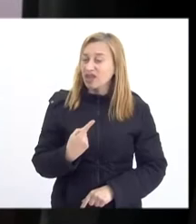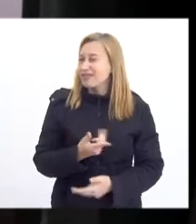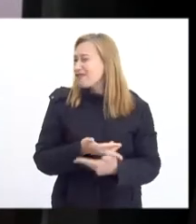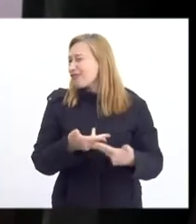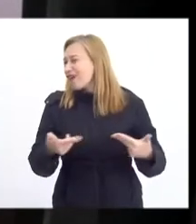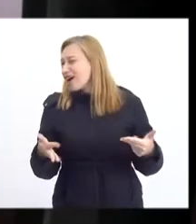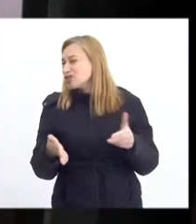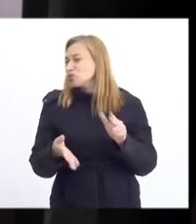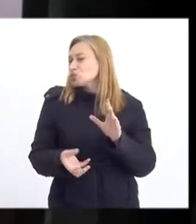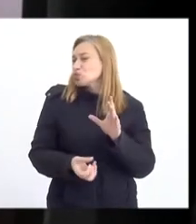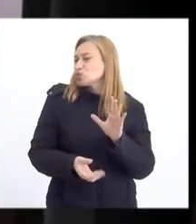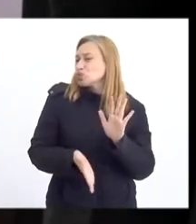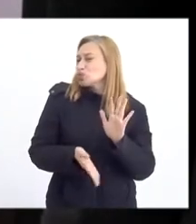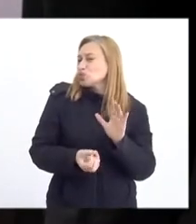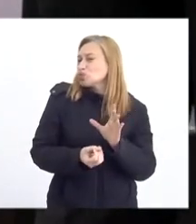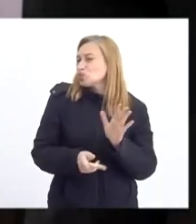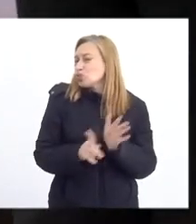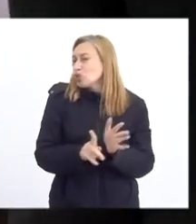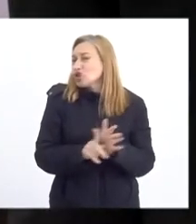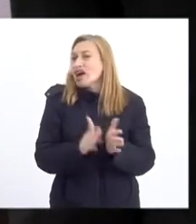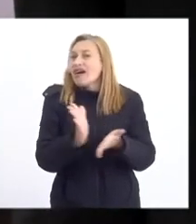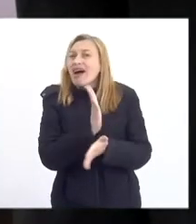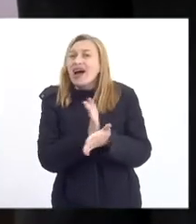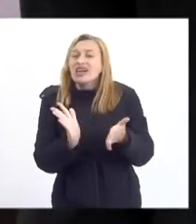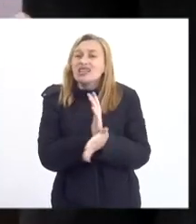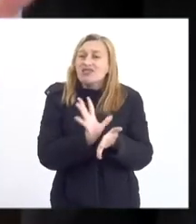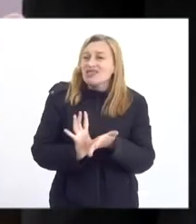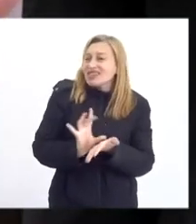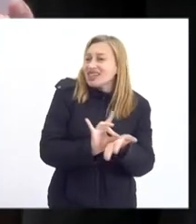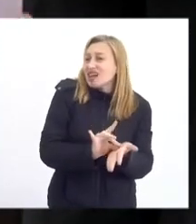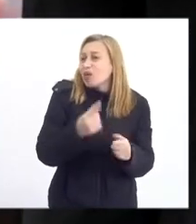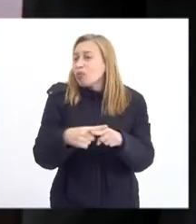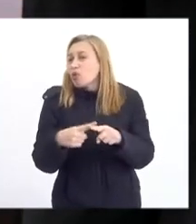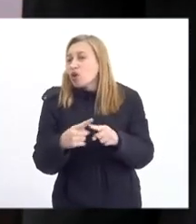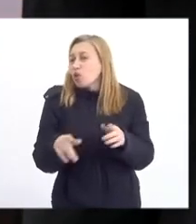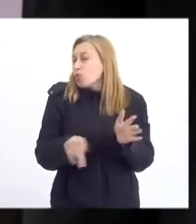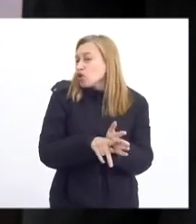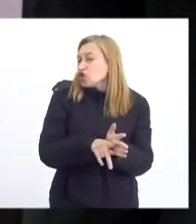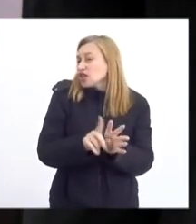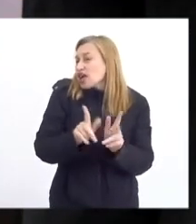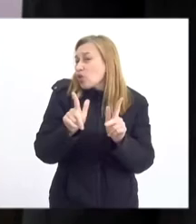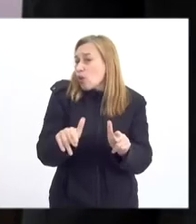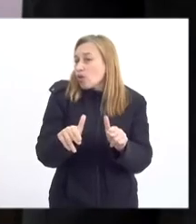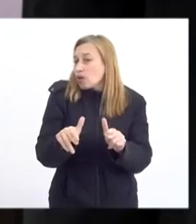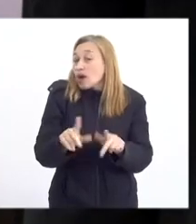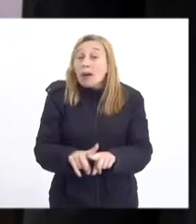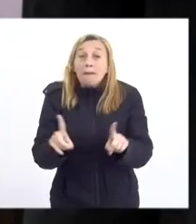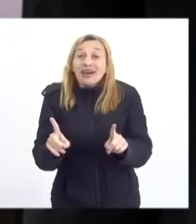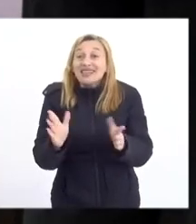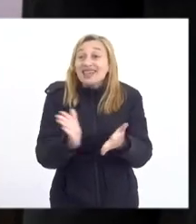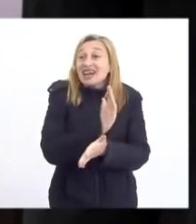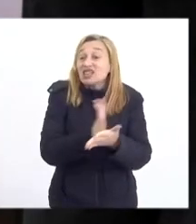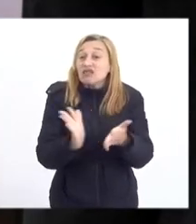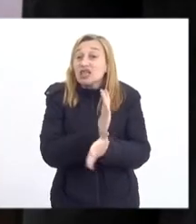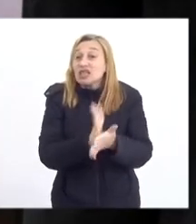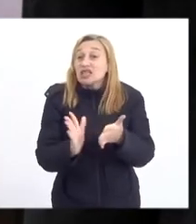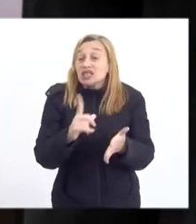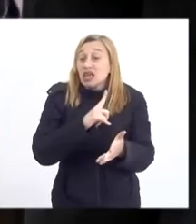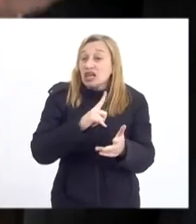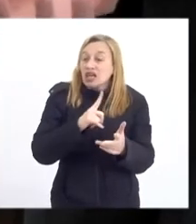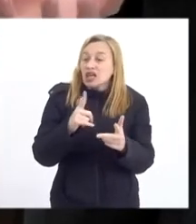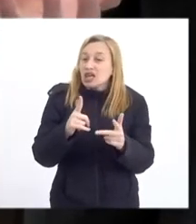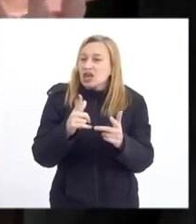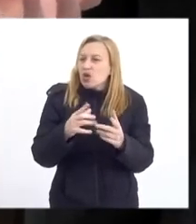de projetos, porque muitas vezes se dá anexação porque o projeto é igual. Mas, às vezes, quando tem projeto em